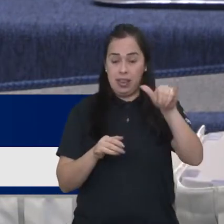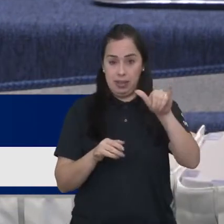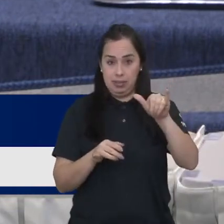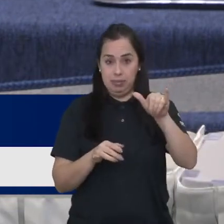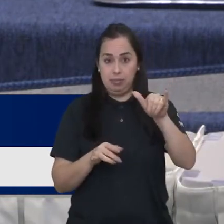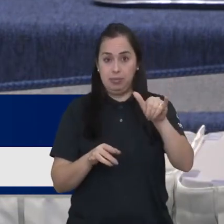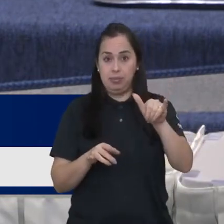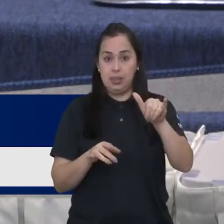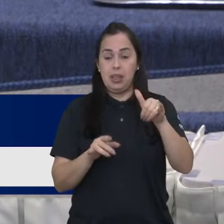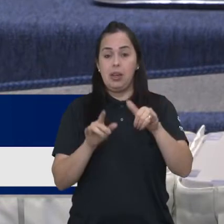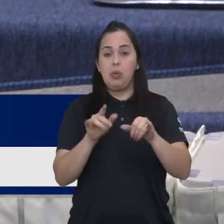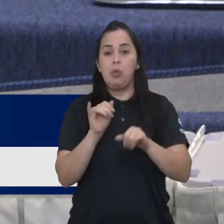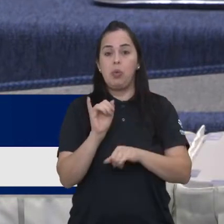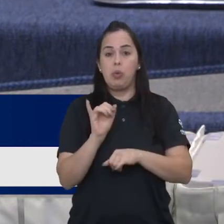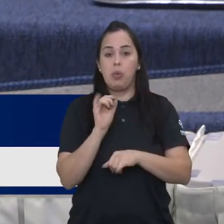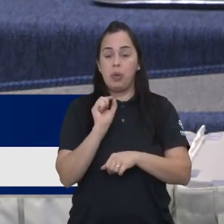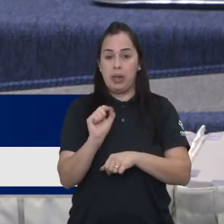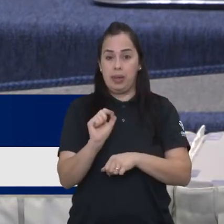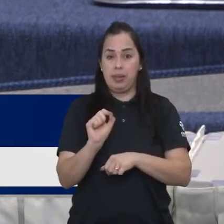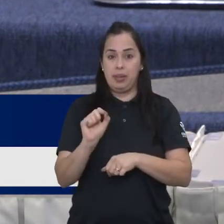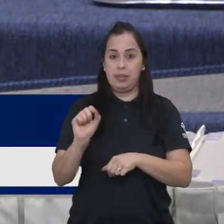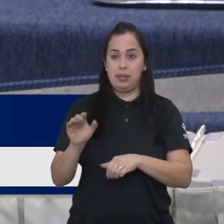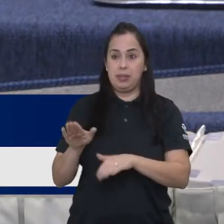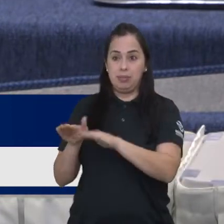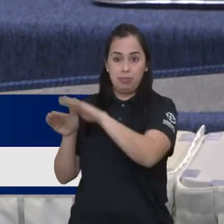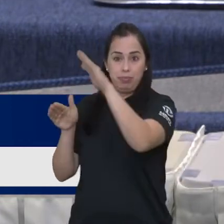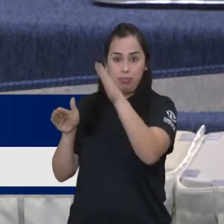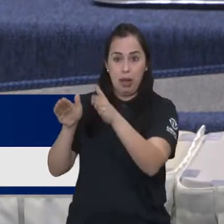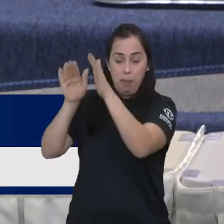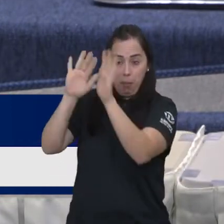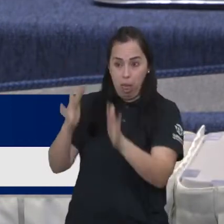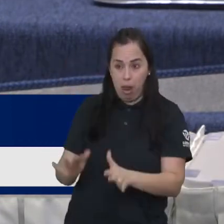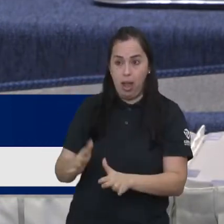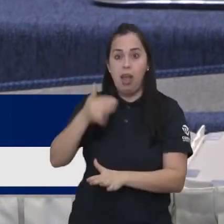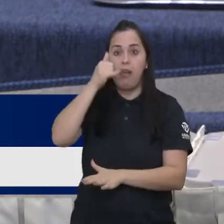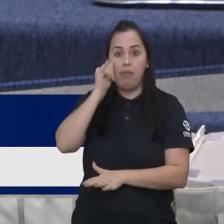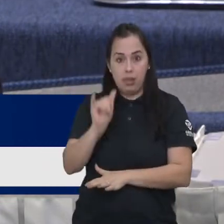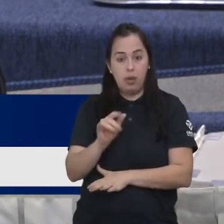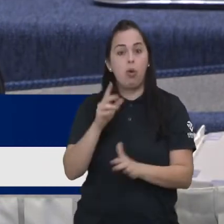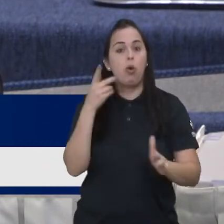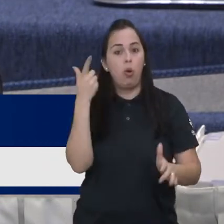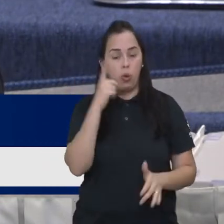e isso você consegue, e a gente tem uma felicidade muito grande de ter